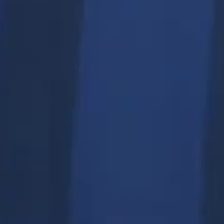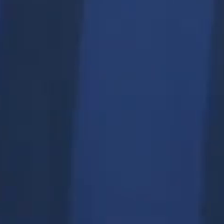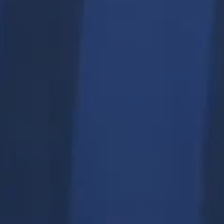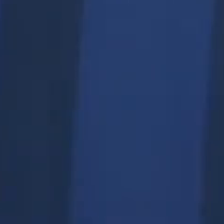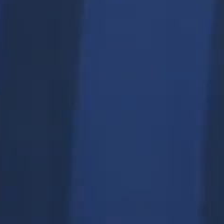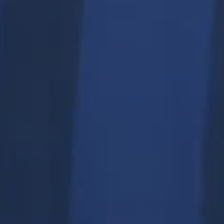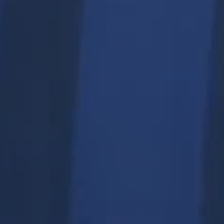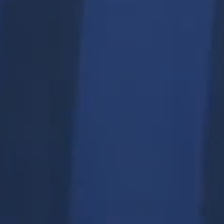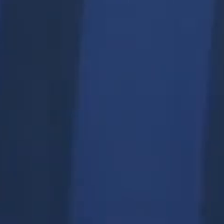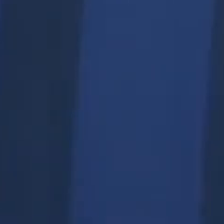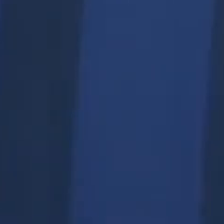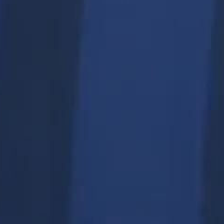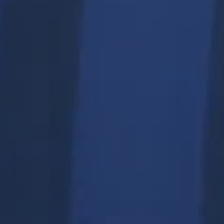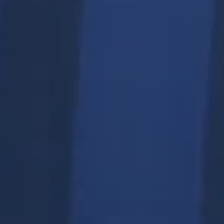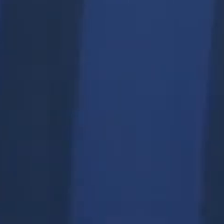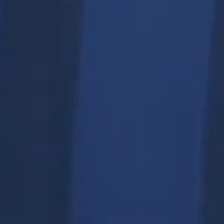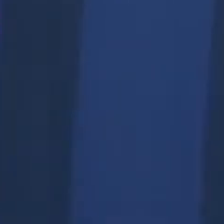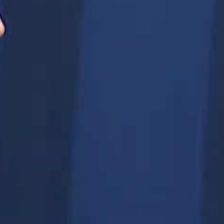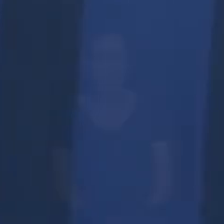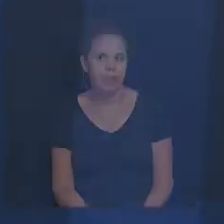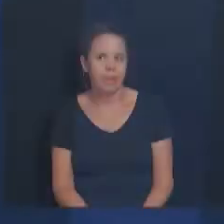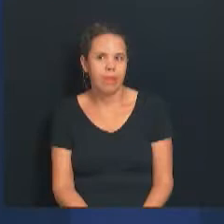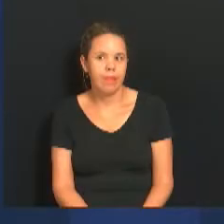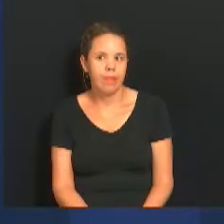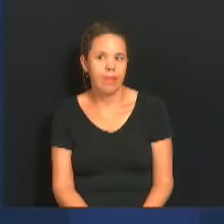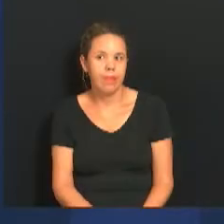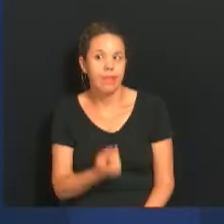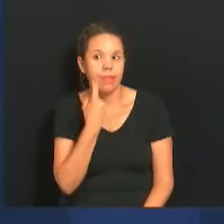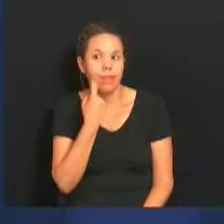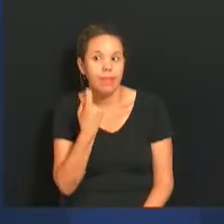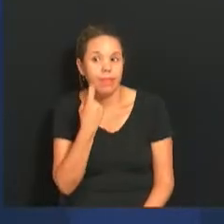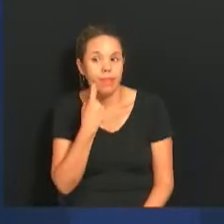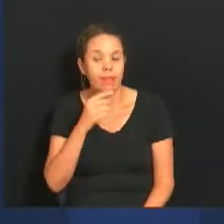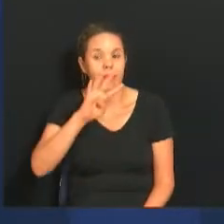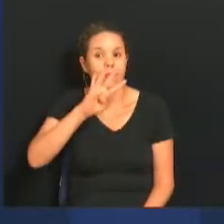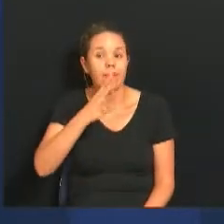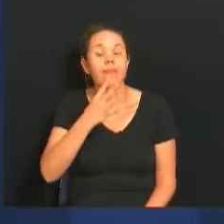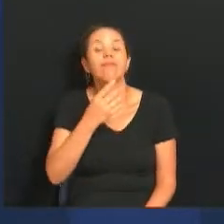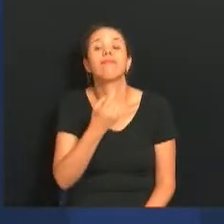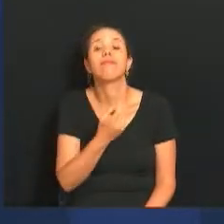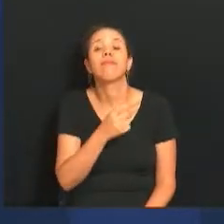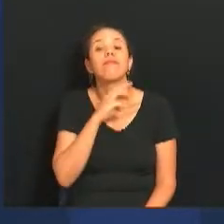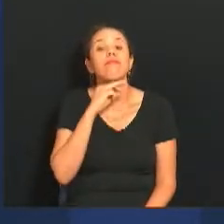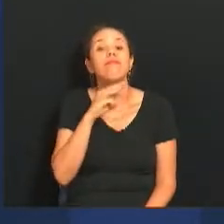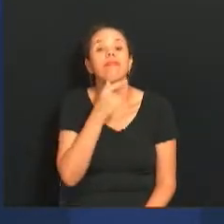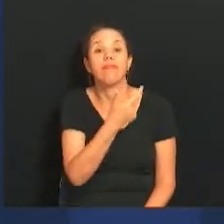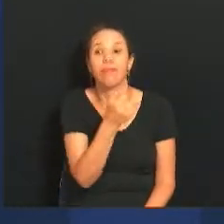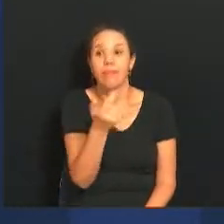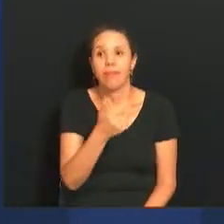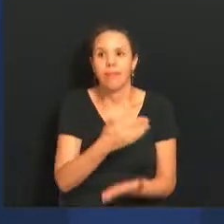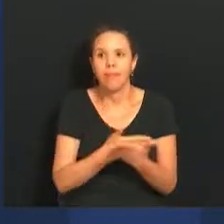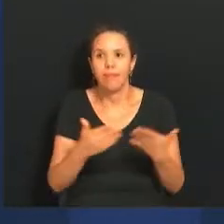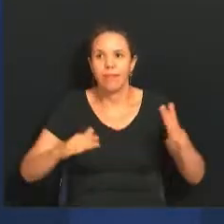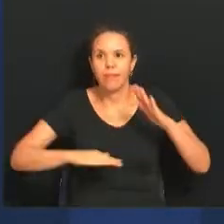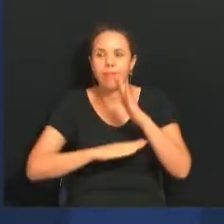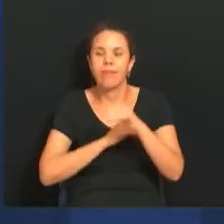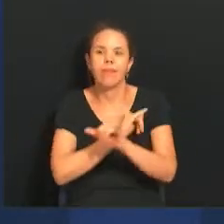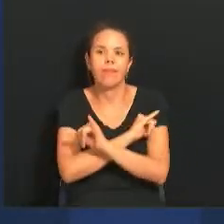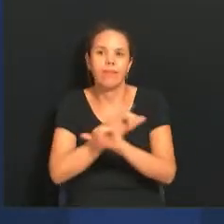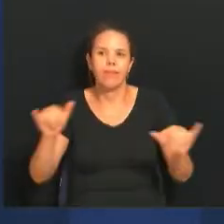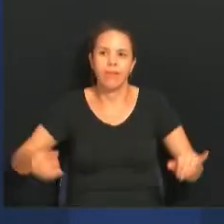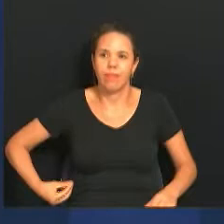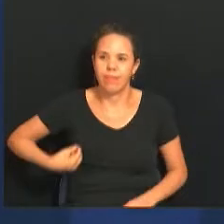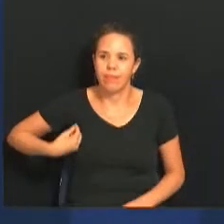Olá, seja bem-vinda, seja bem-vindo. Sextou, 4 de março de 2022. Começa agora o Câmara Notícia